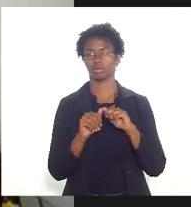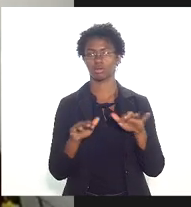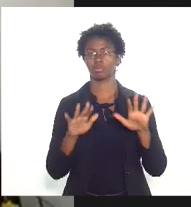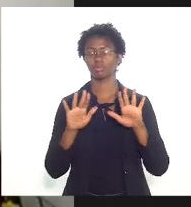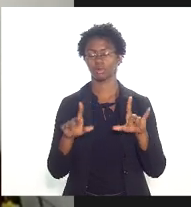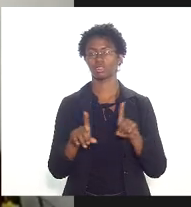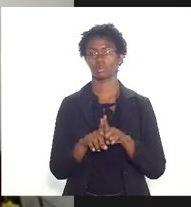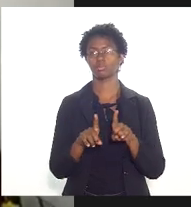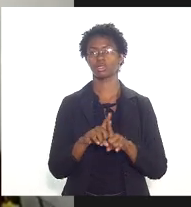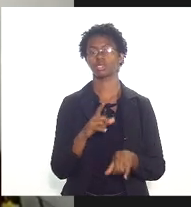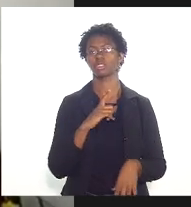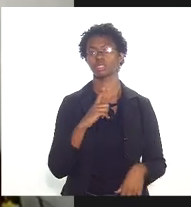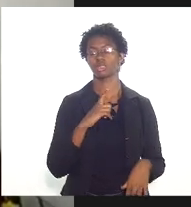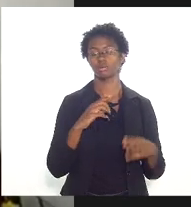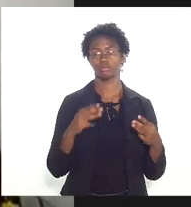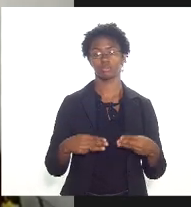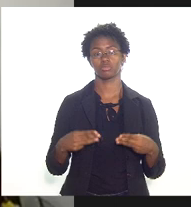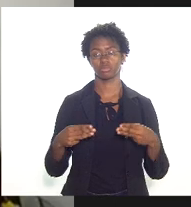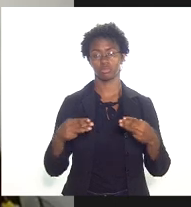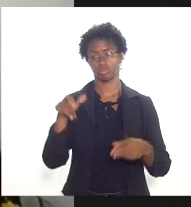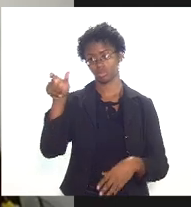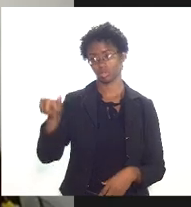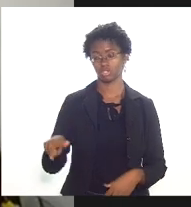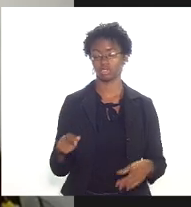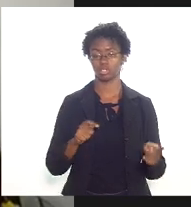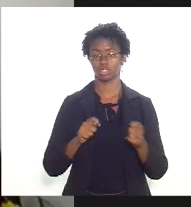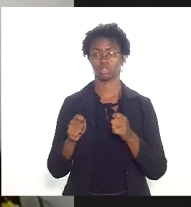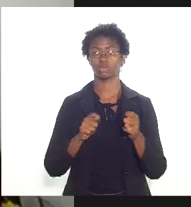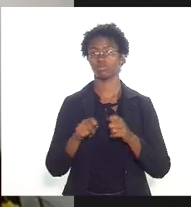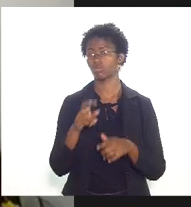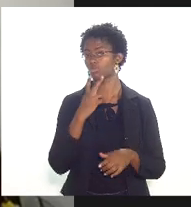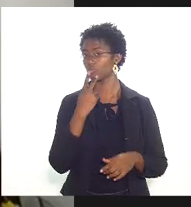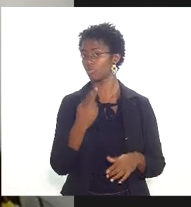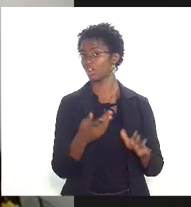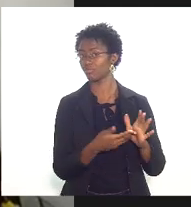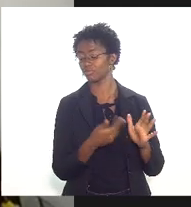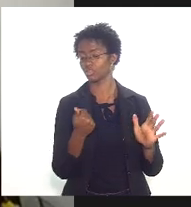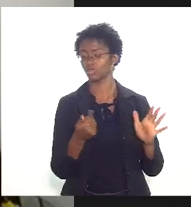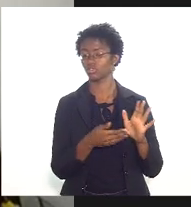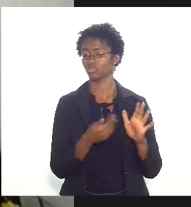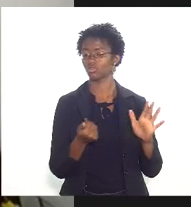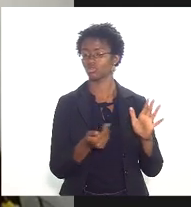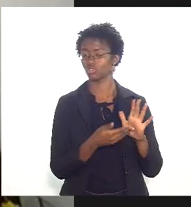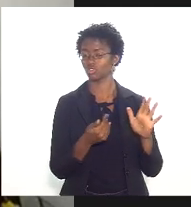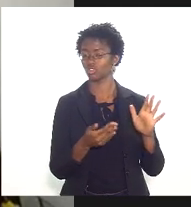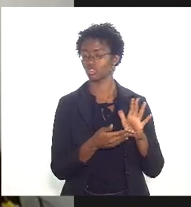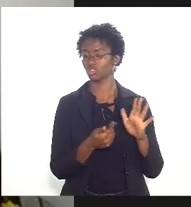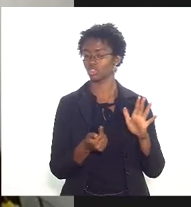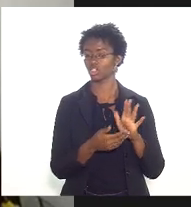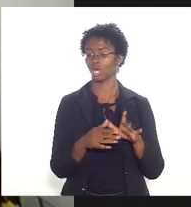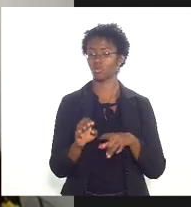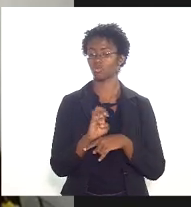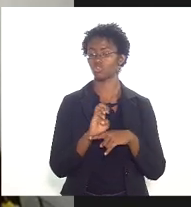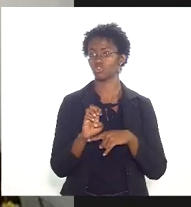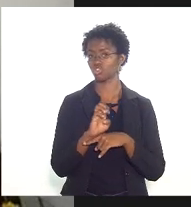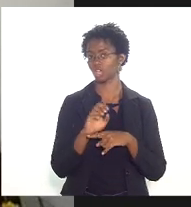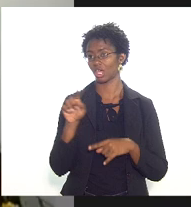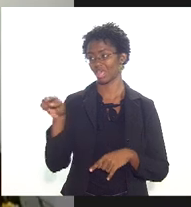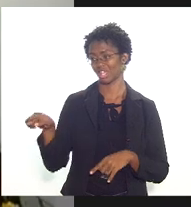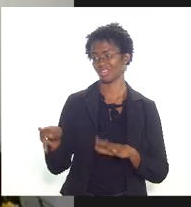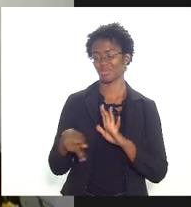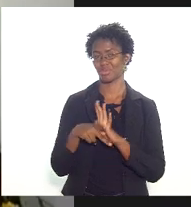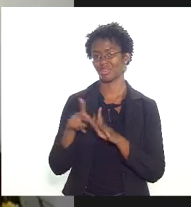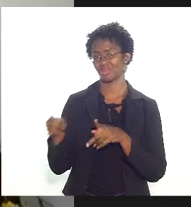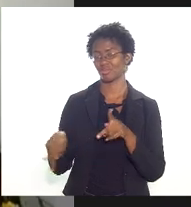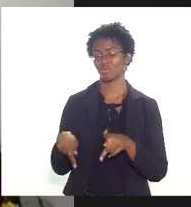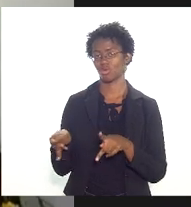um Ministro da Economia que existe vai tirar o estado do povo que que ele quer dizer com isso